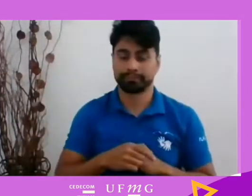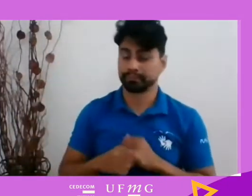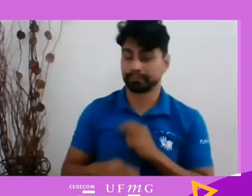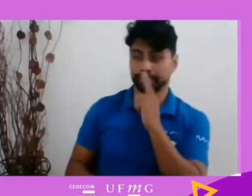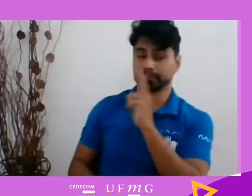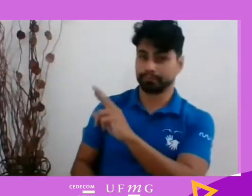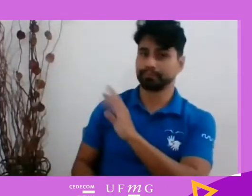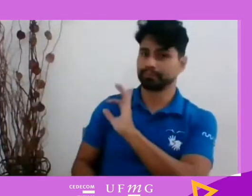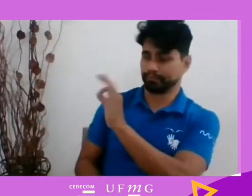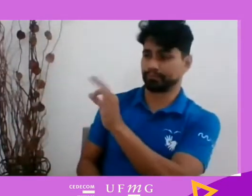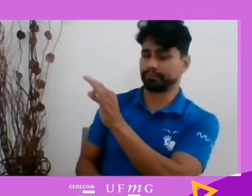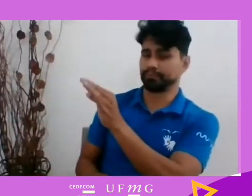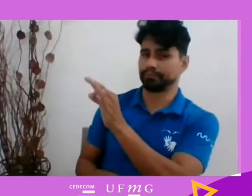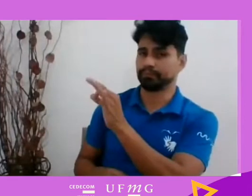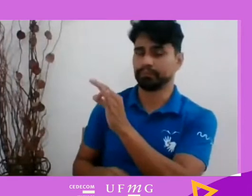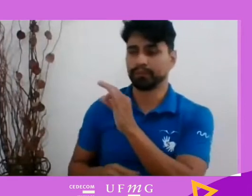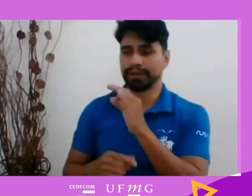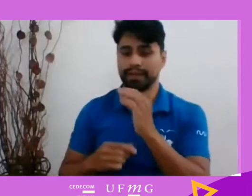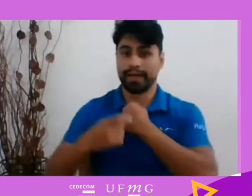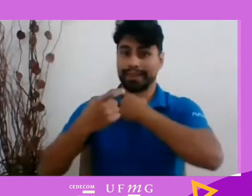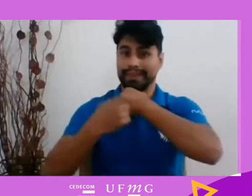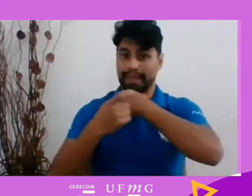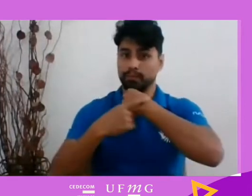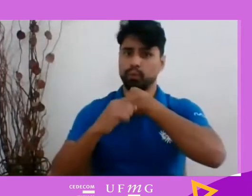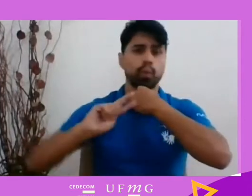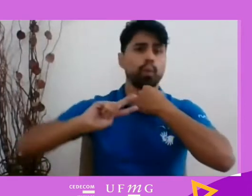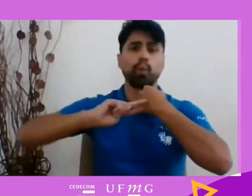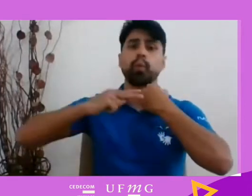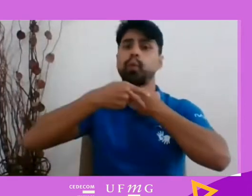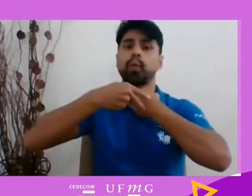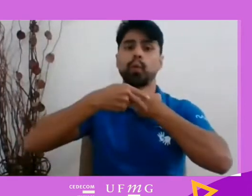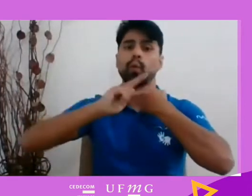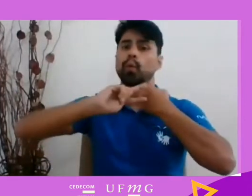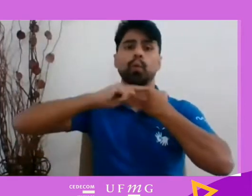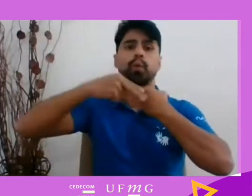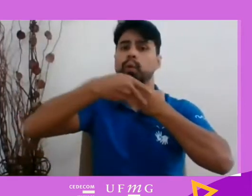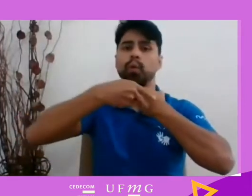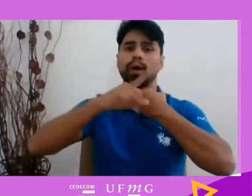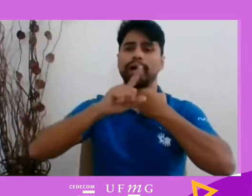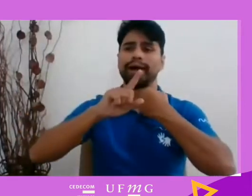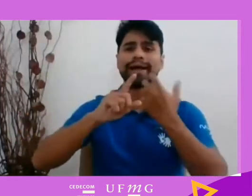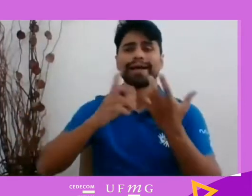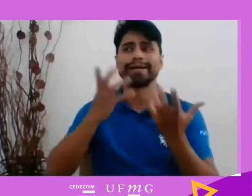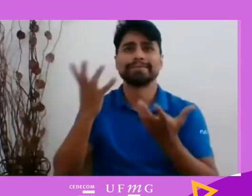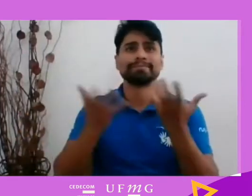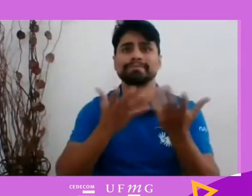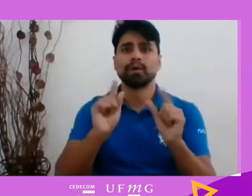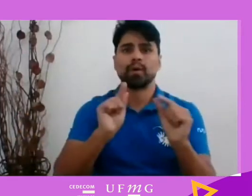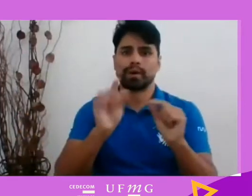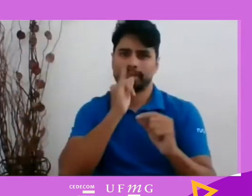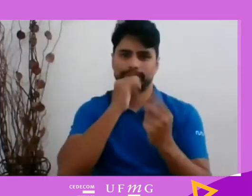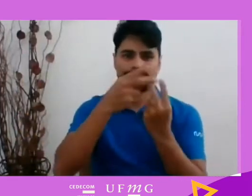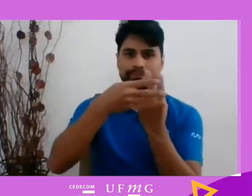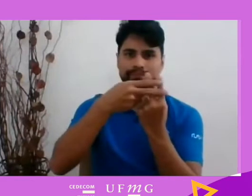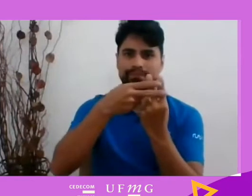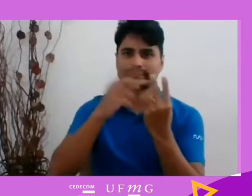Então, a temporalidade de uma hashtag, por exemplo, vai depender da adesão